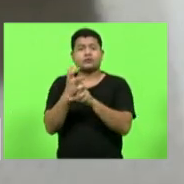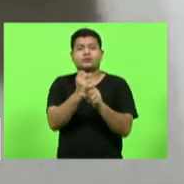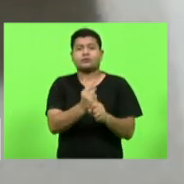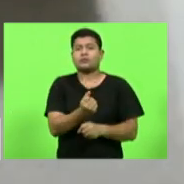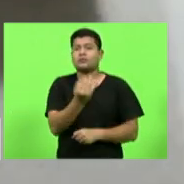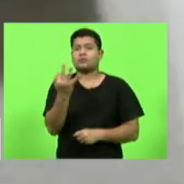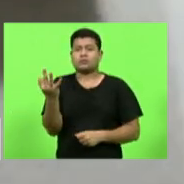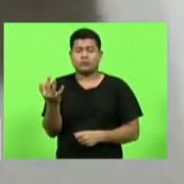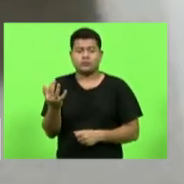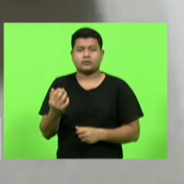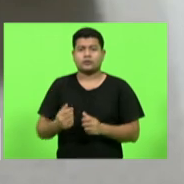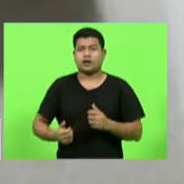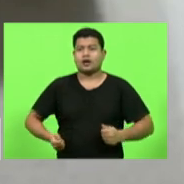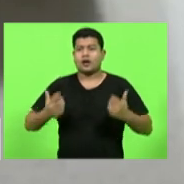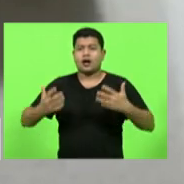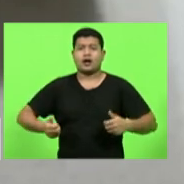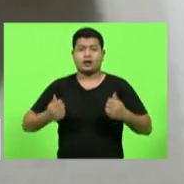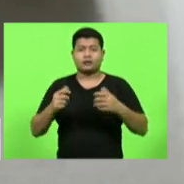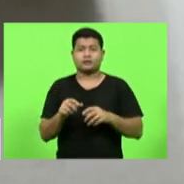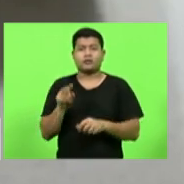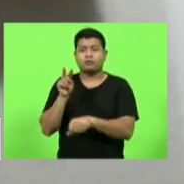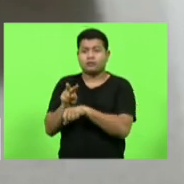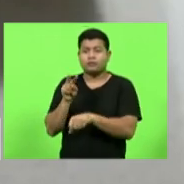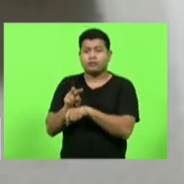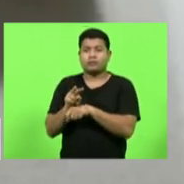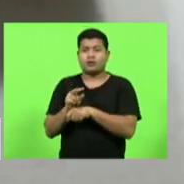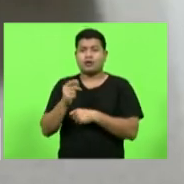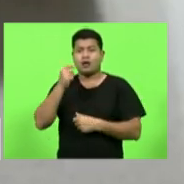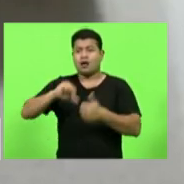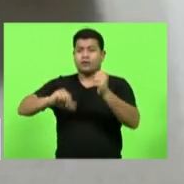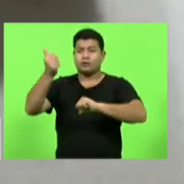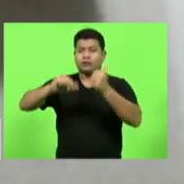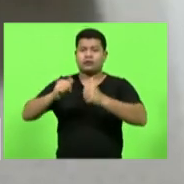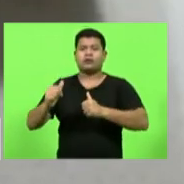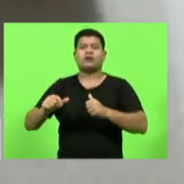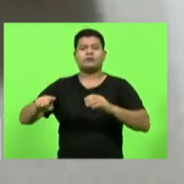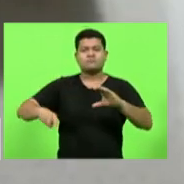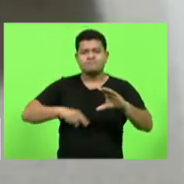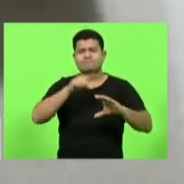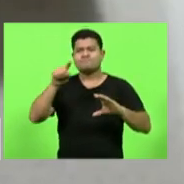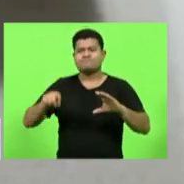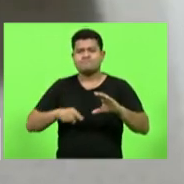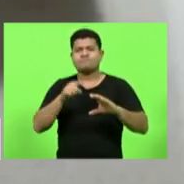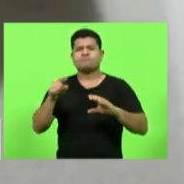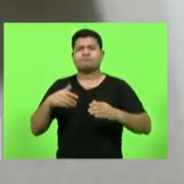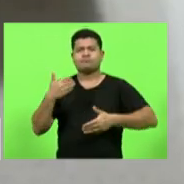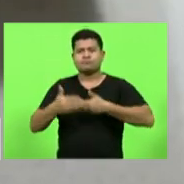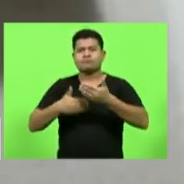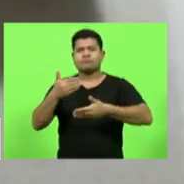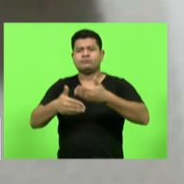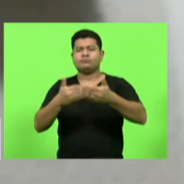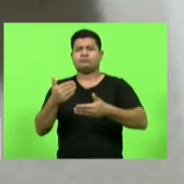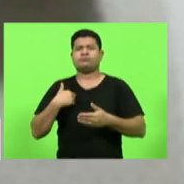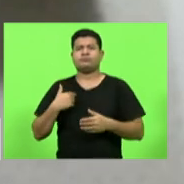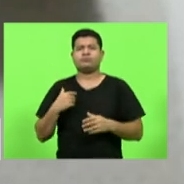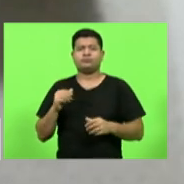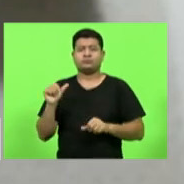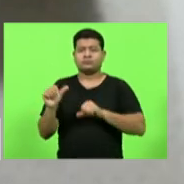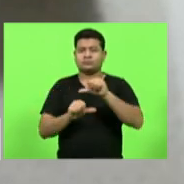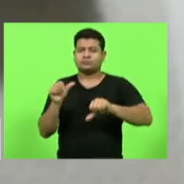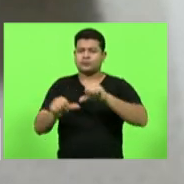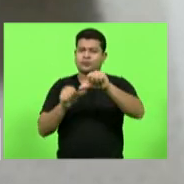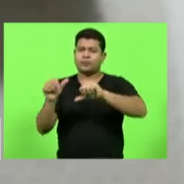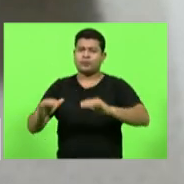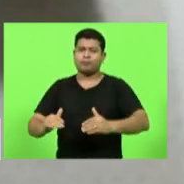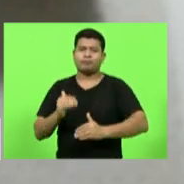colocar em execução, monitorar, avaliar e retroalimentando, conseguirmos fazer as melhorias que se fazem necessárias. Então,